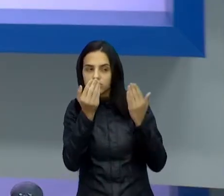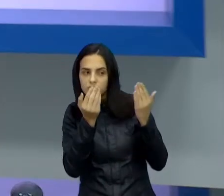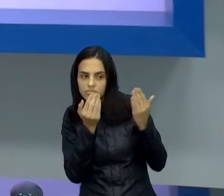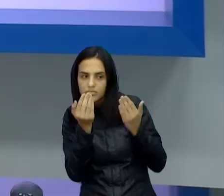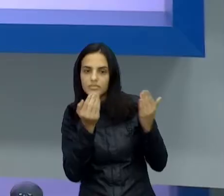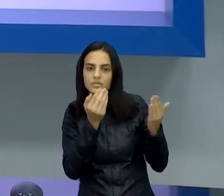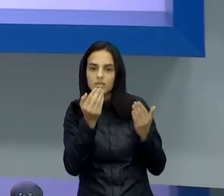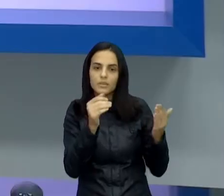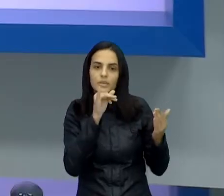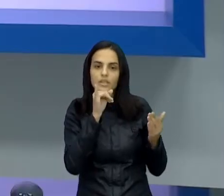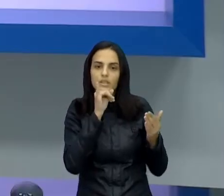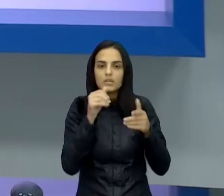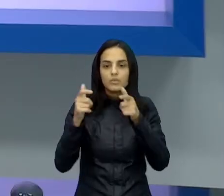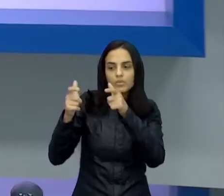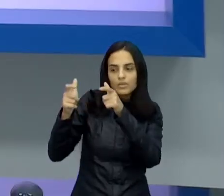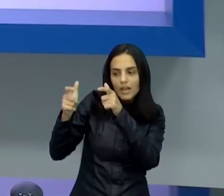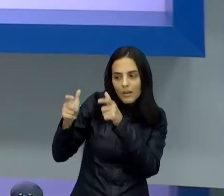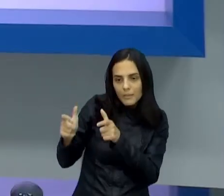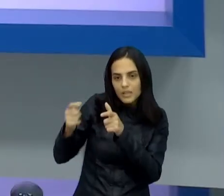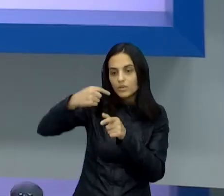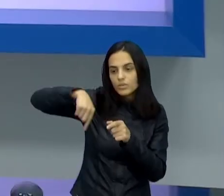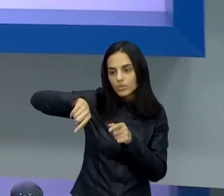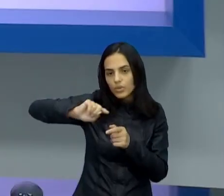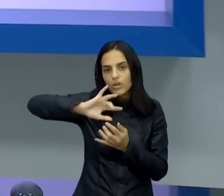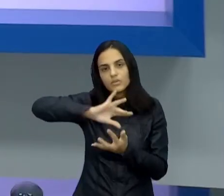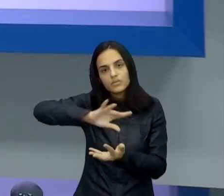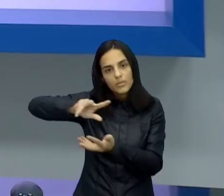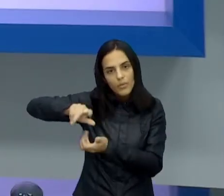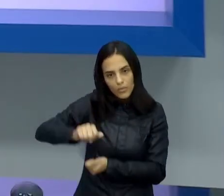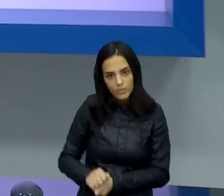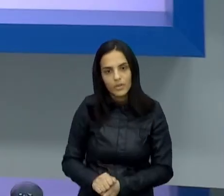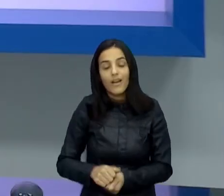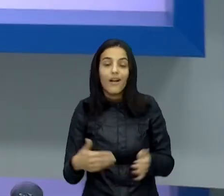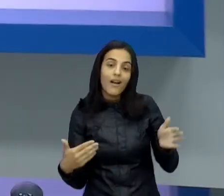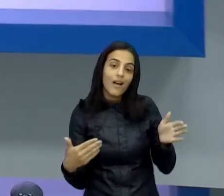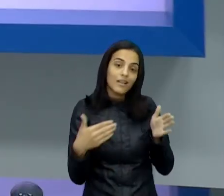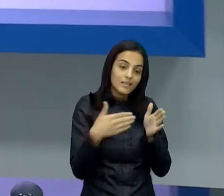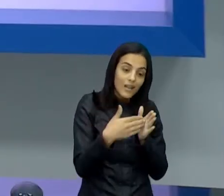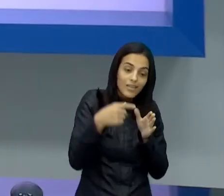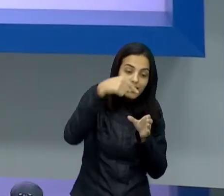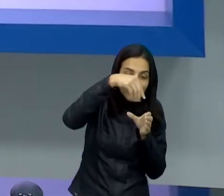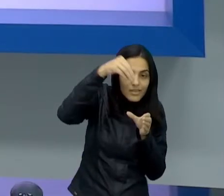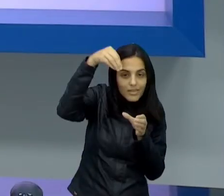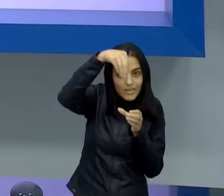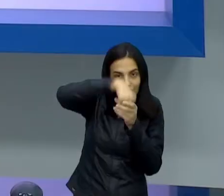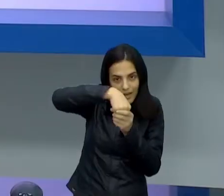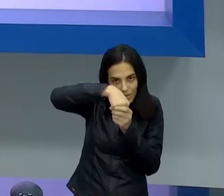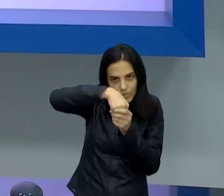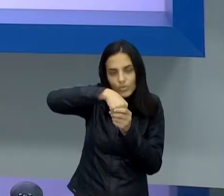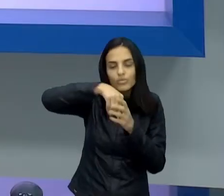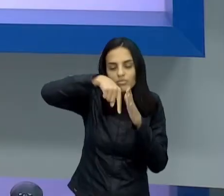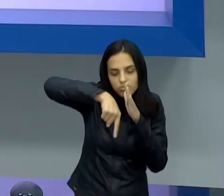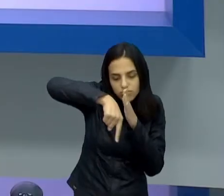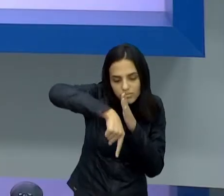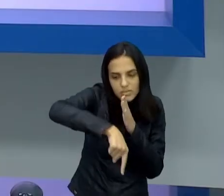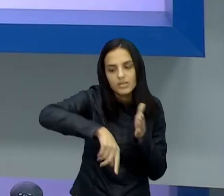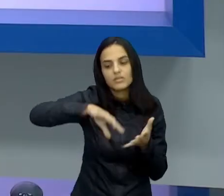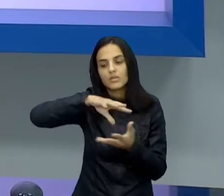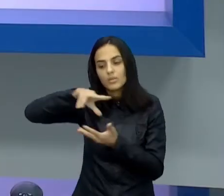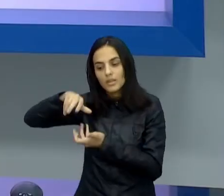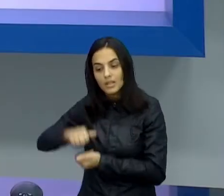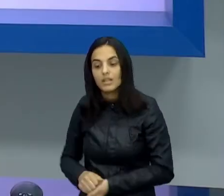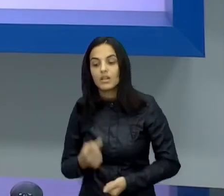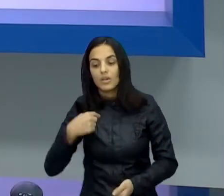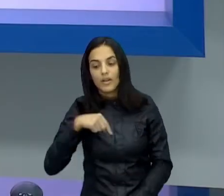relacionar com o tamanho do nosso planeta e indo para o interior do planeta, para o núcleo, a gente vai ver que